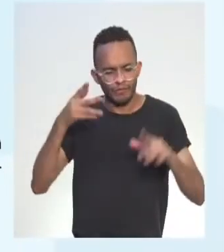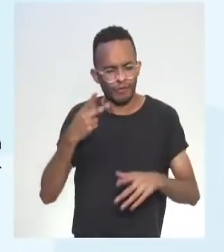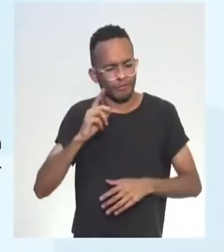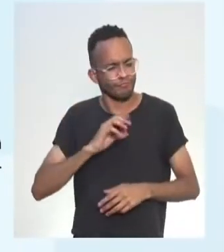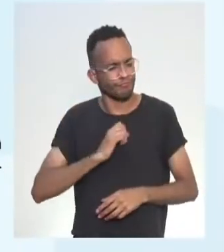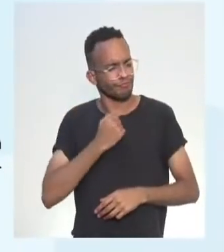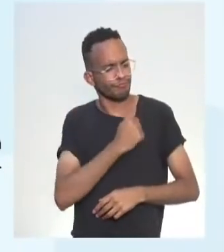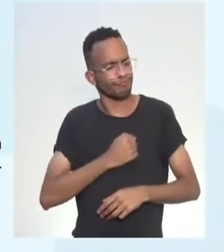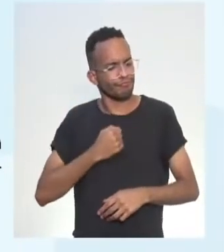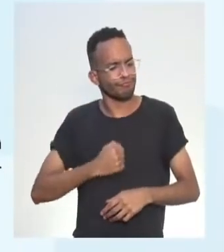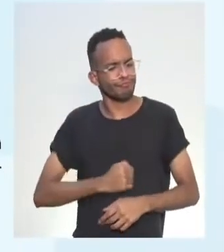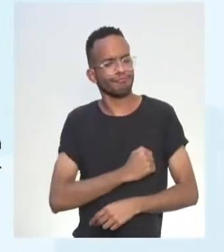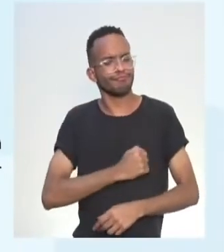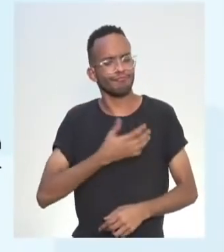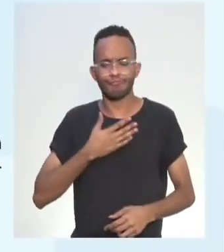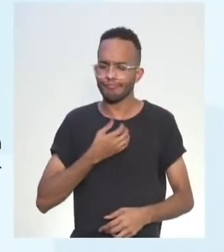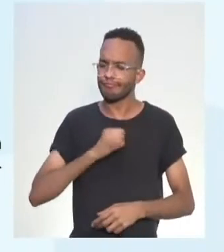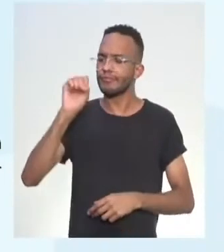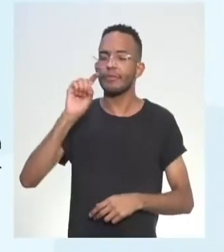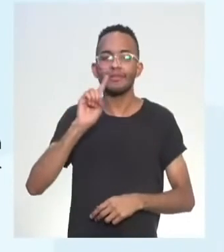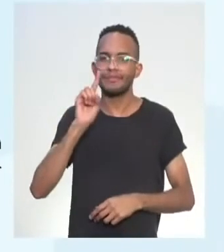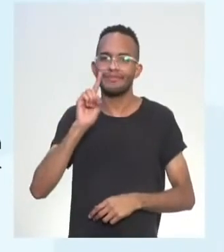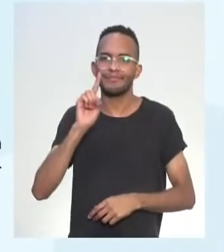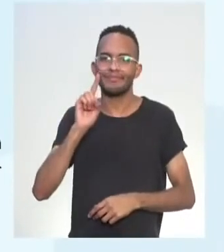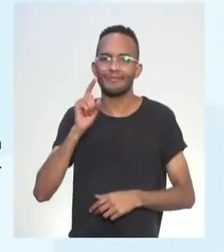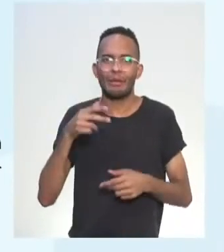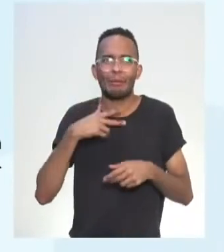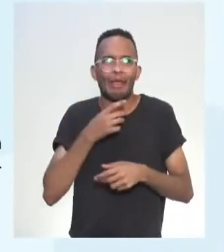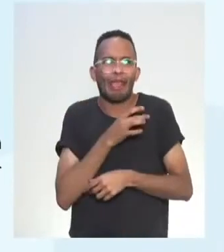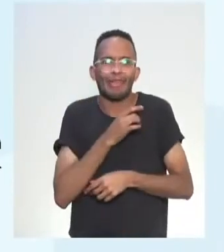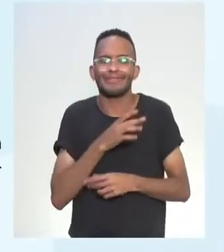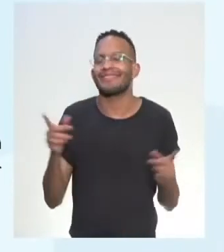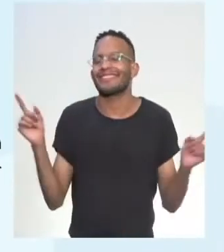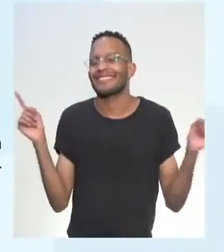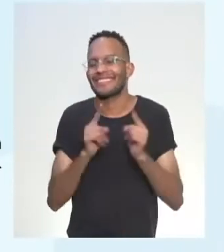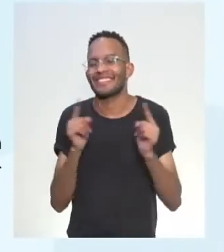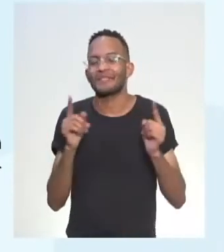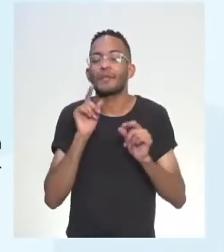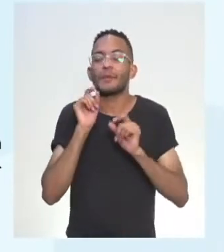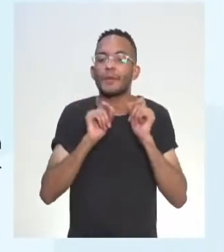é a seguinte. O texto é uma tirinha e traz uma narrativa curta,